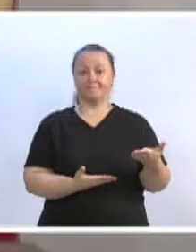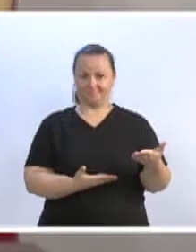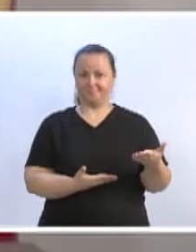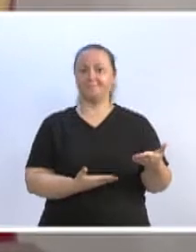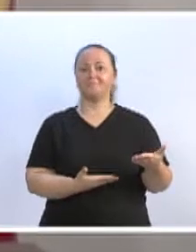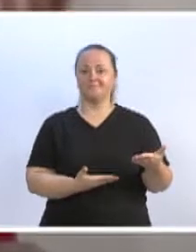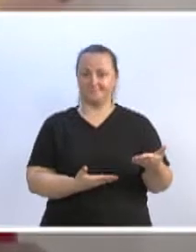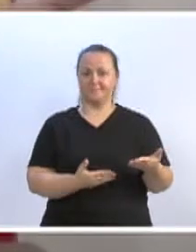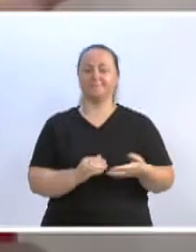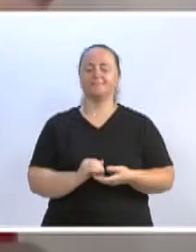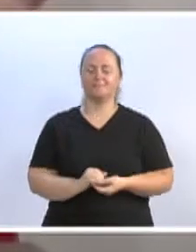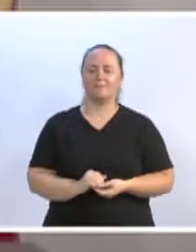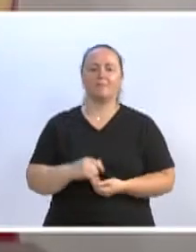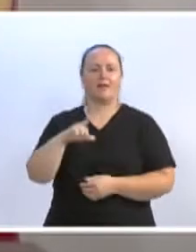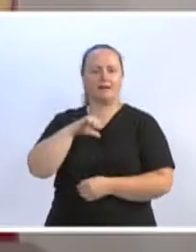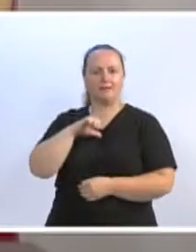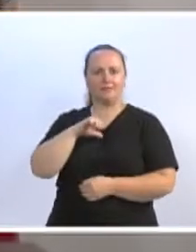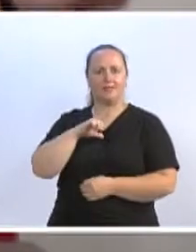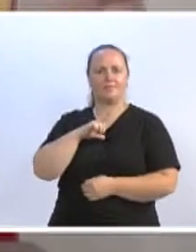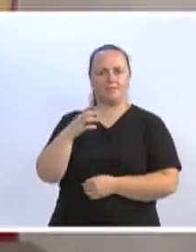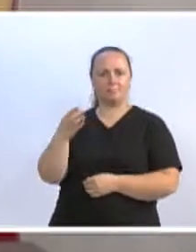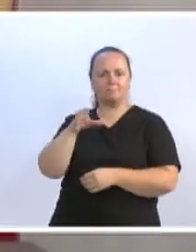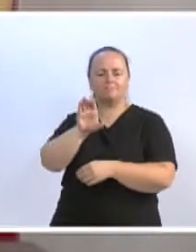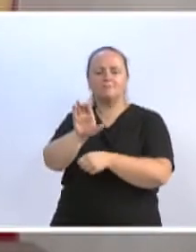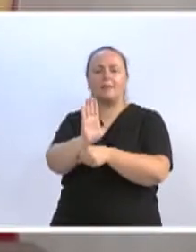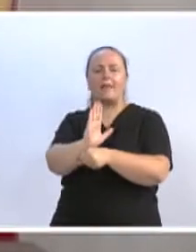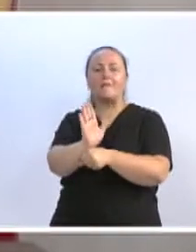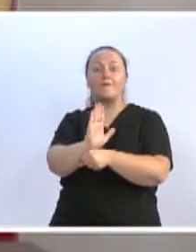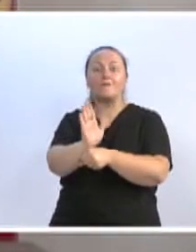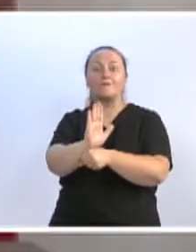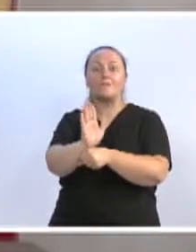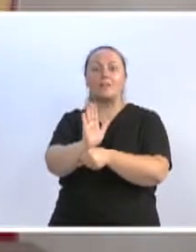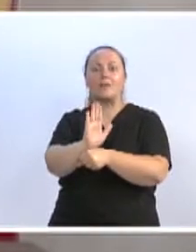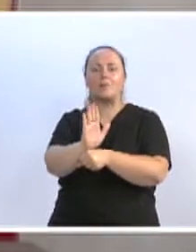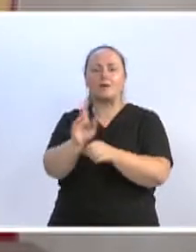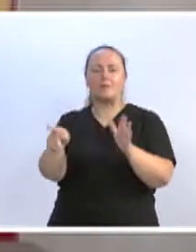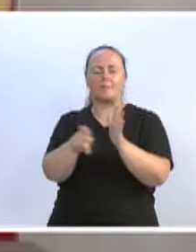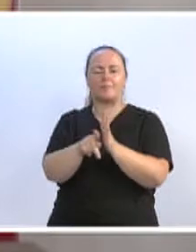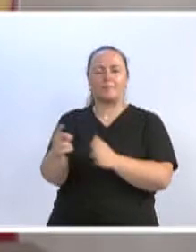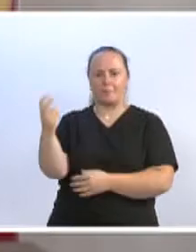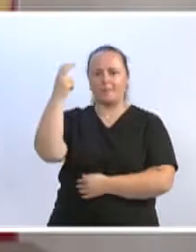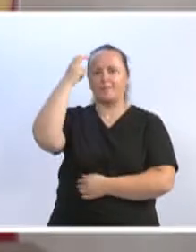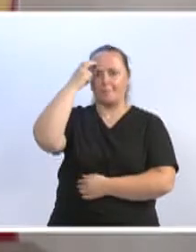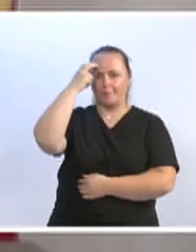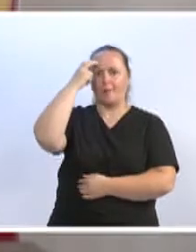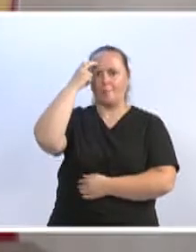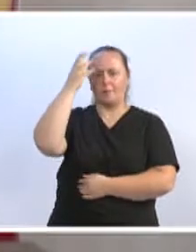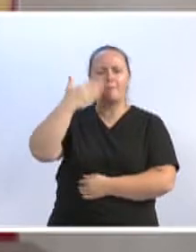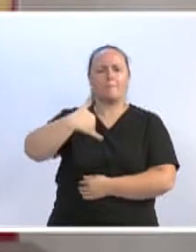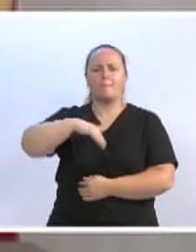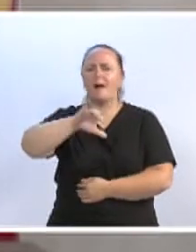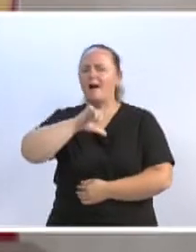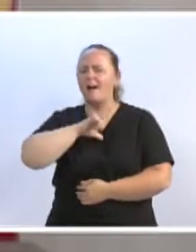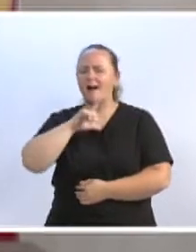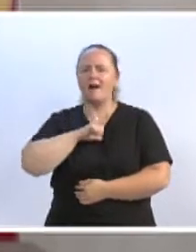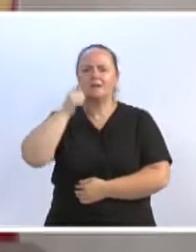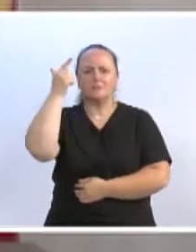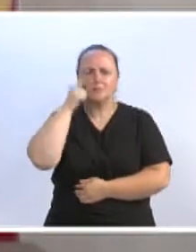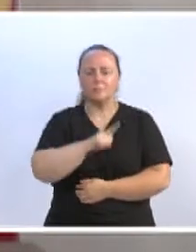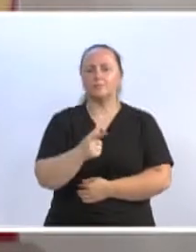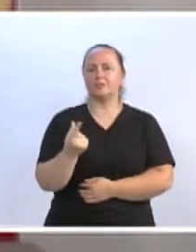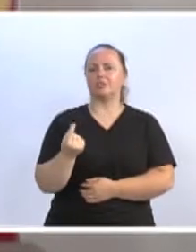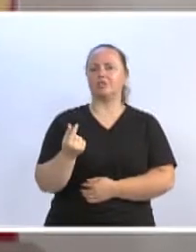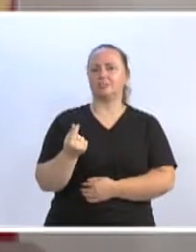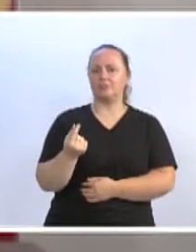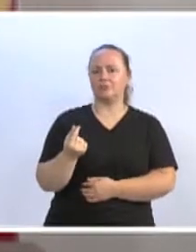que a indústria cultural, um dos produtos, na verdade, que a indústria cultural produziu e que mais gerou dinheiro talvez nos